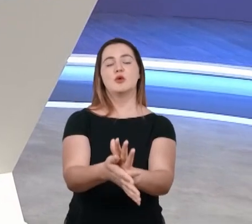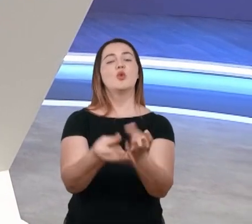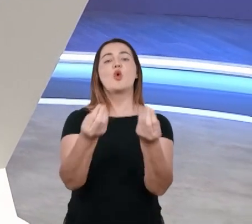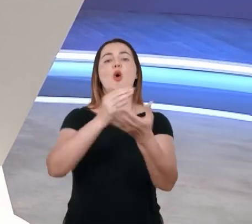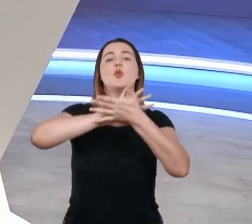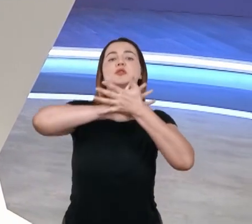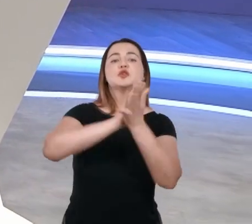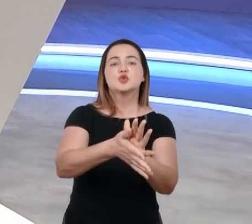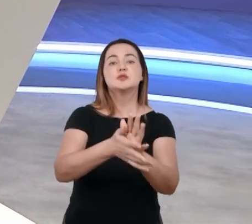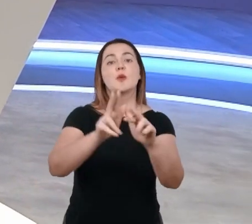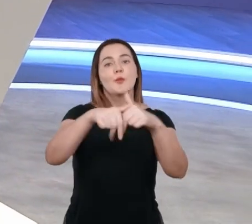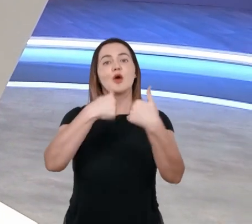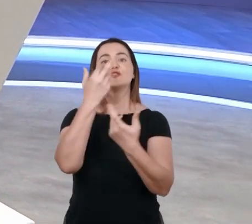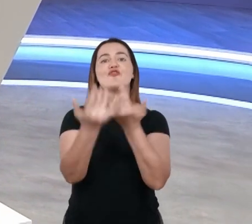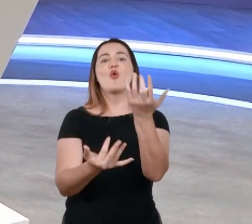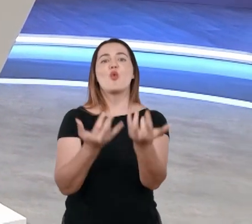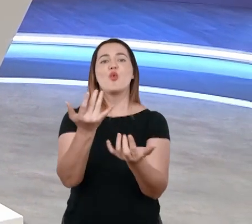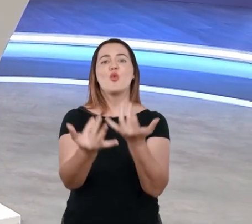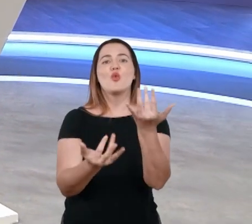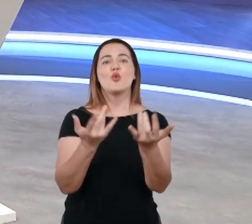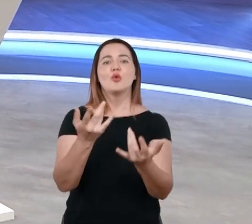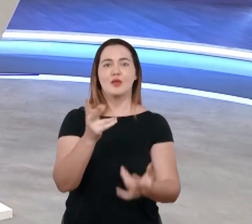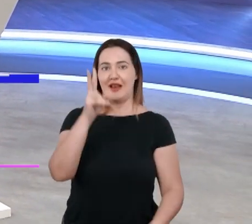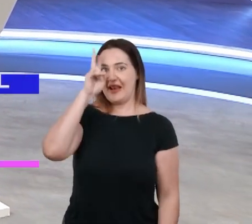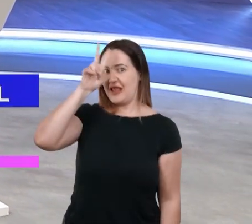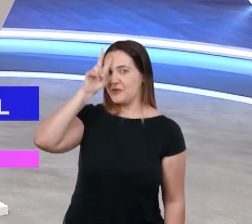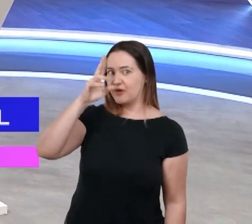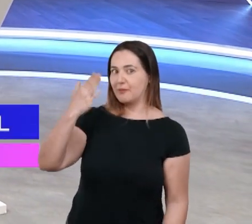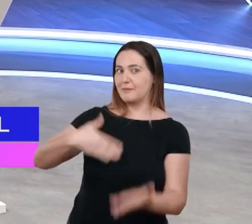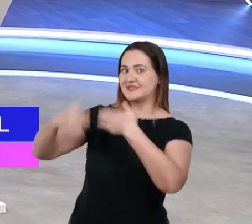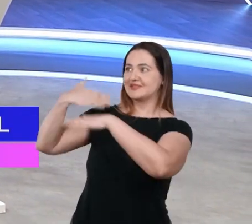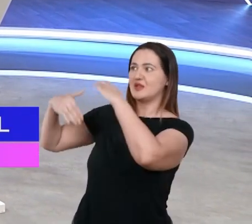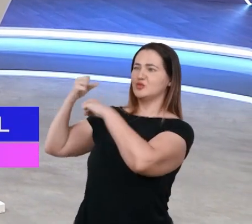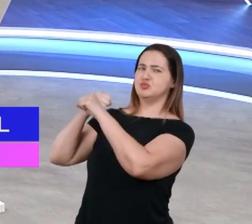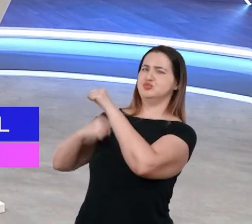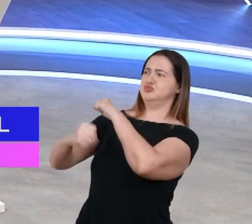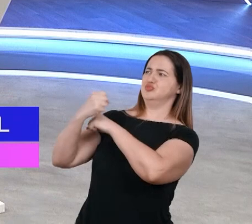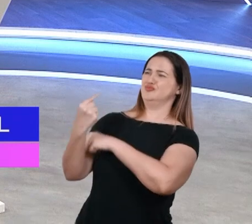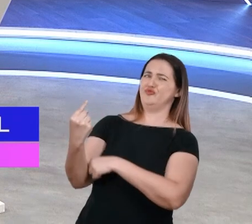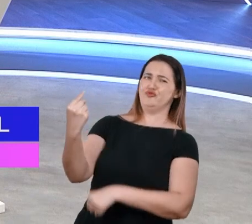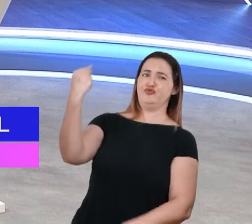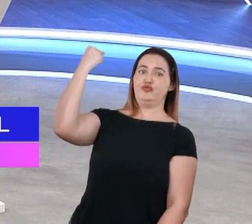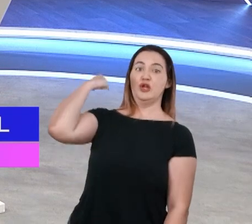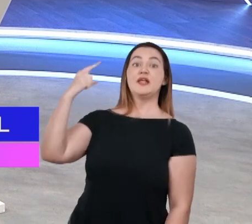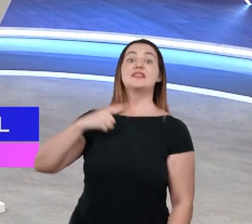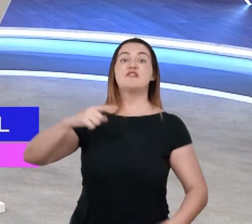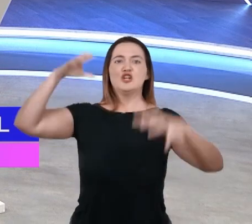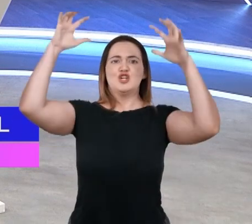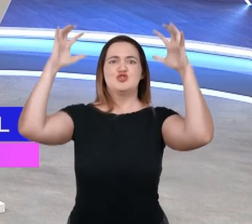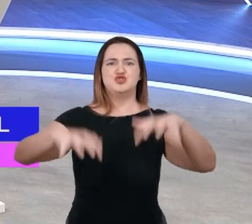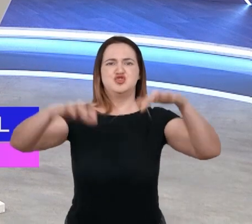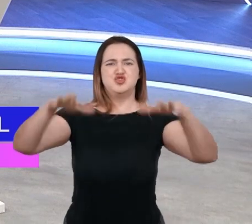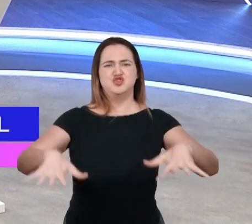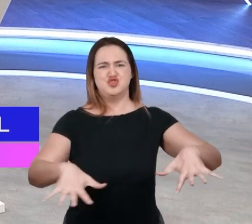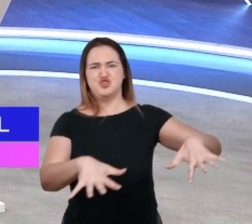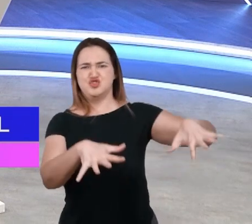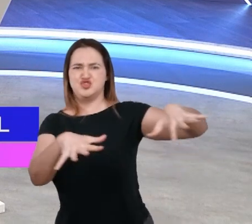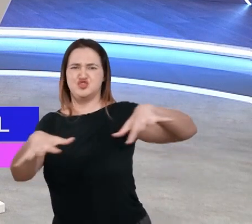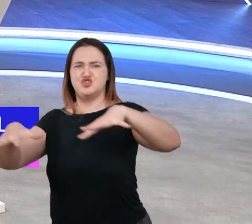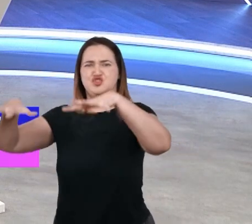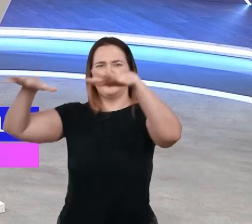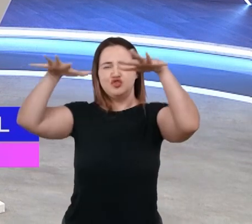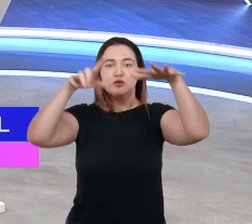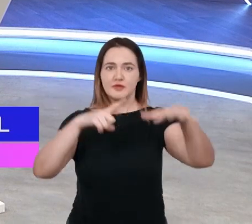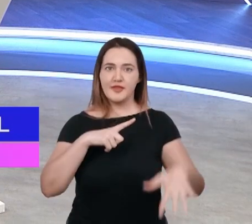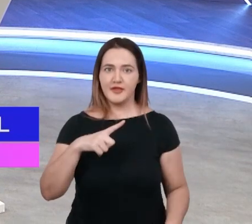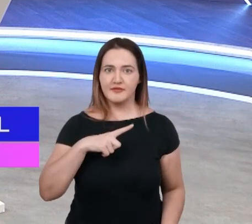essa destruição final será com fogo. O mundo já passou por uma destruição com água, no dilúvio, e há segunda